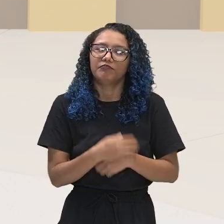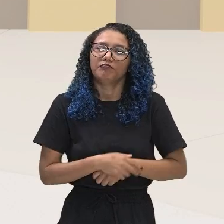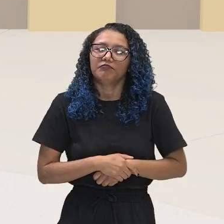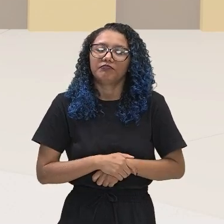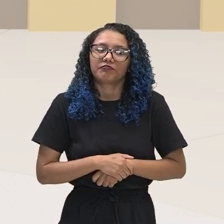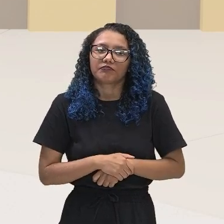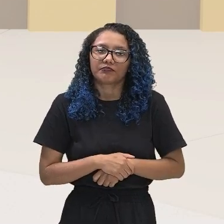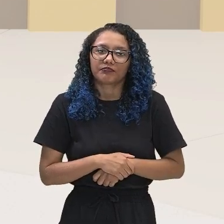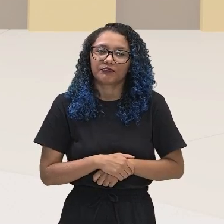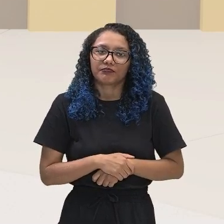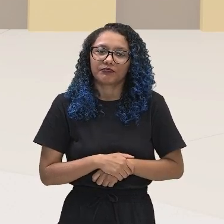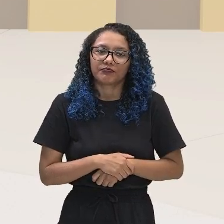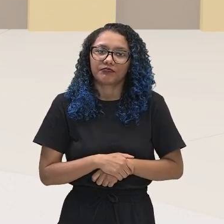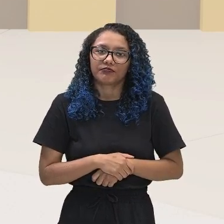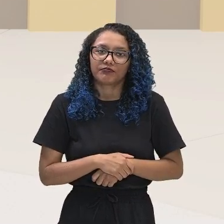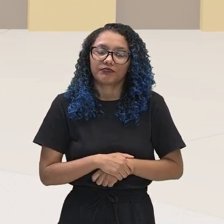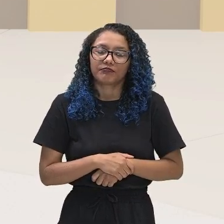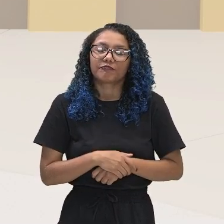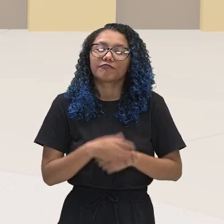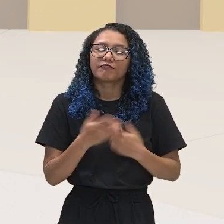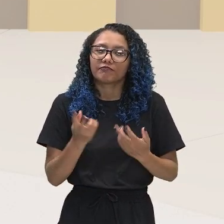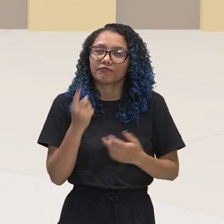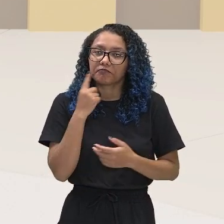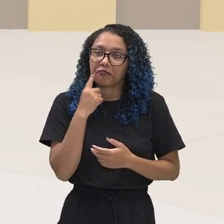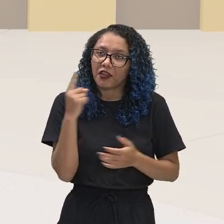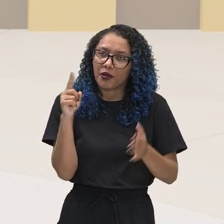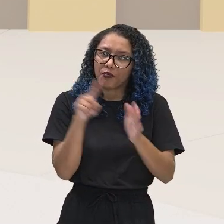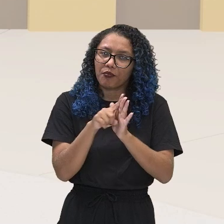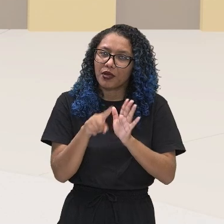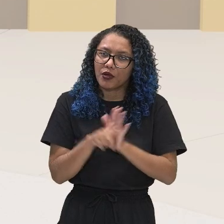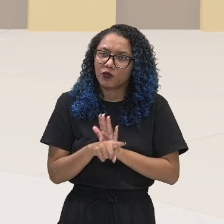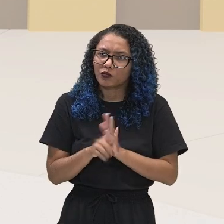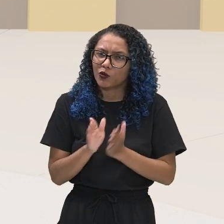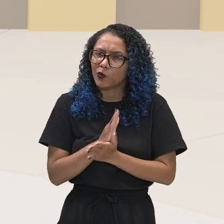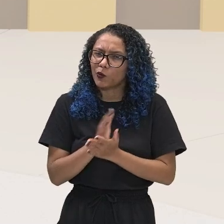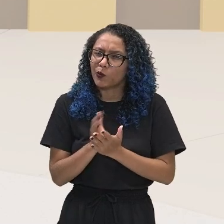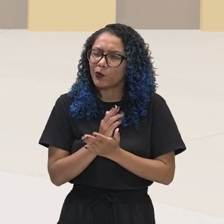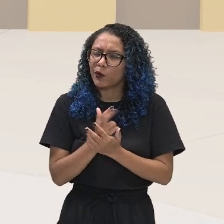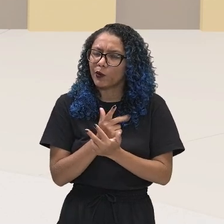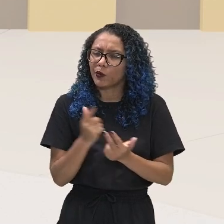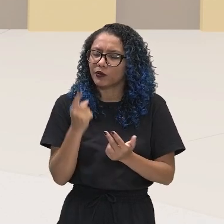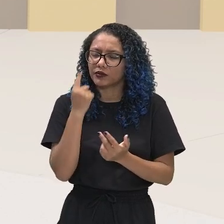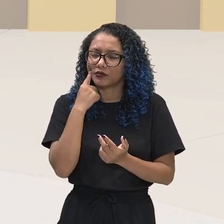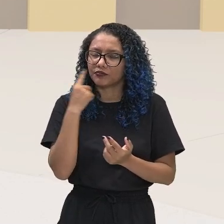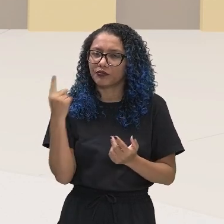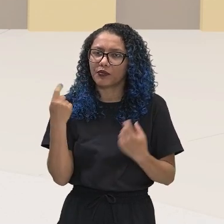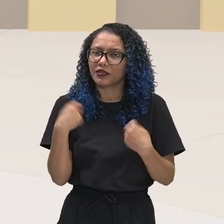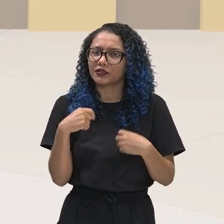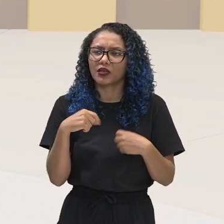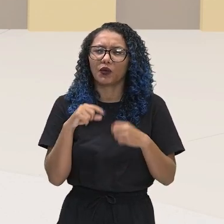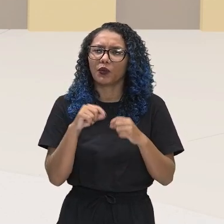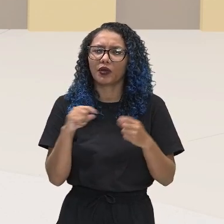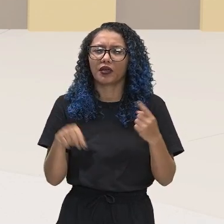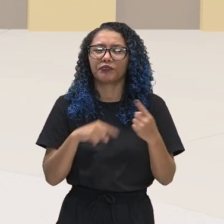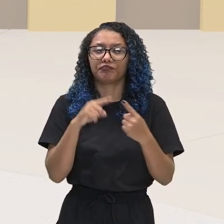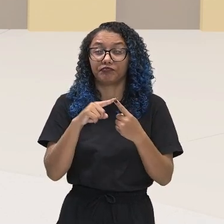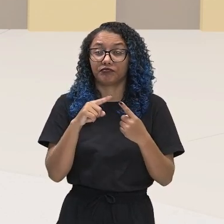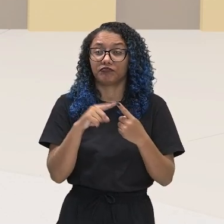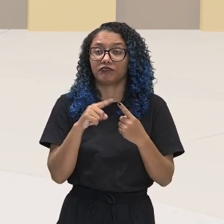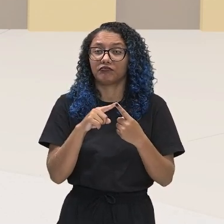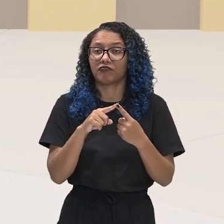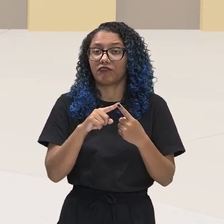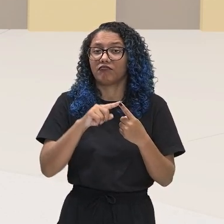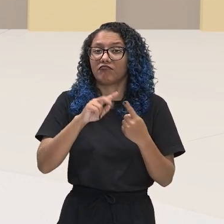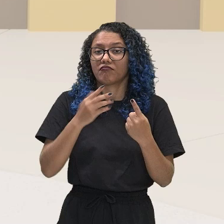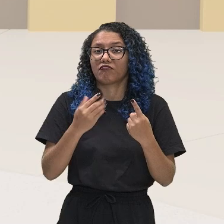pontos sobre essas indagações. Conhecer a si mesmo, que é o